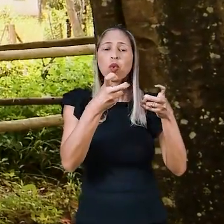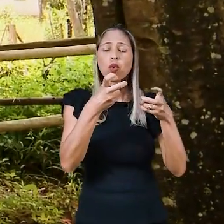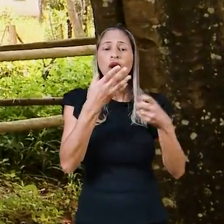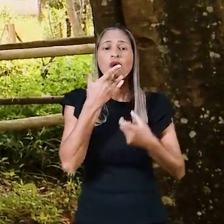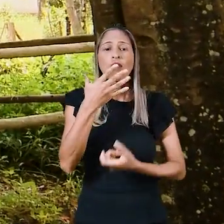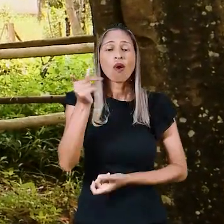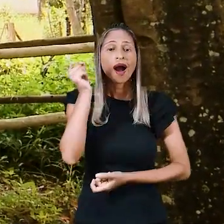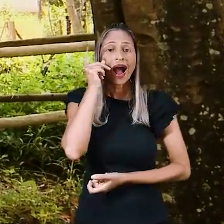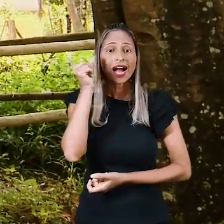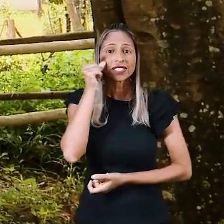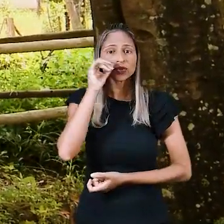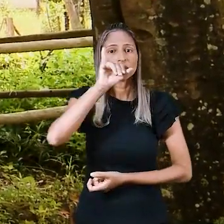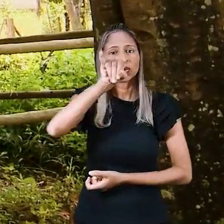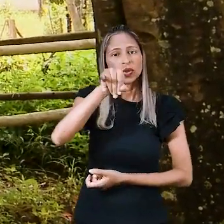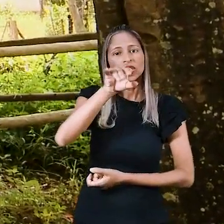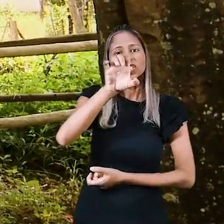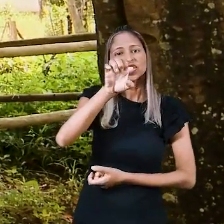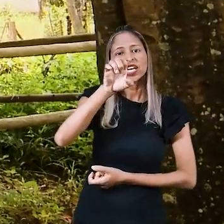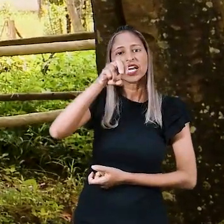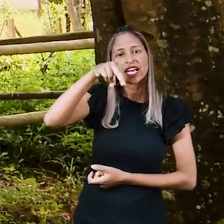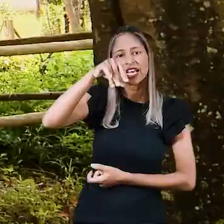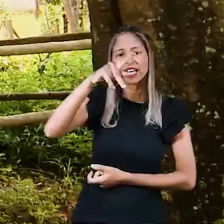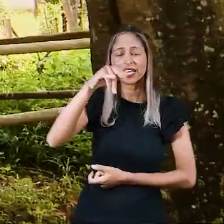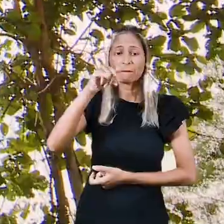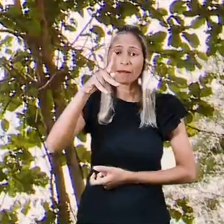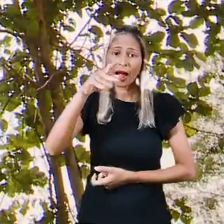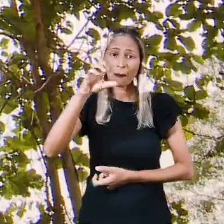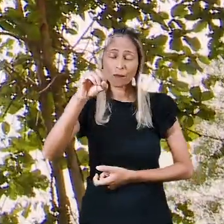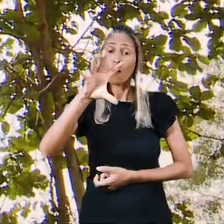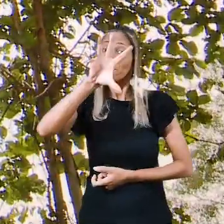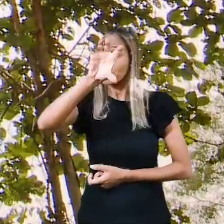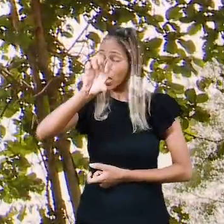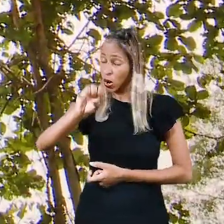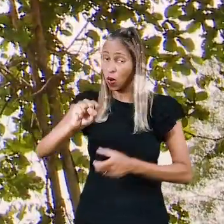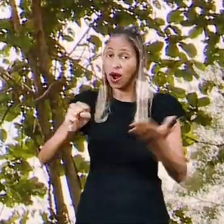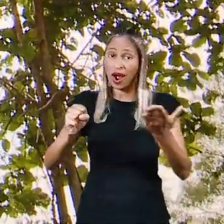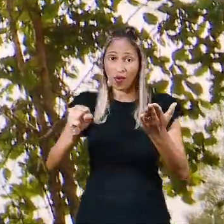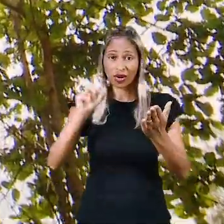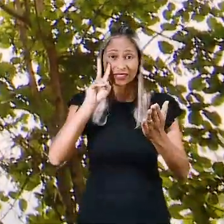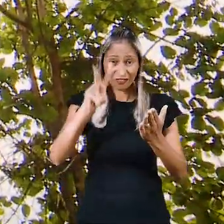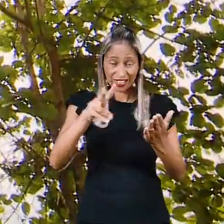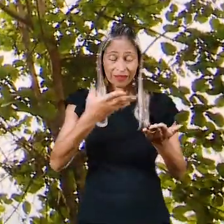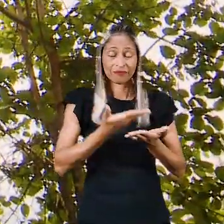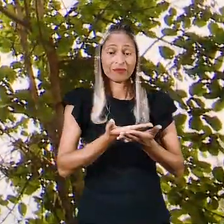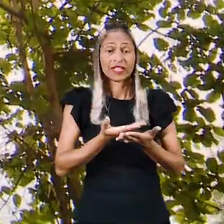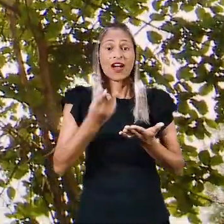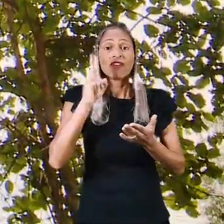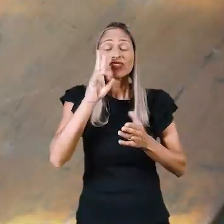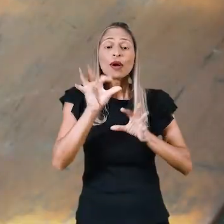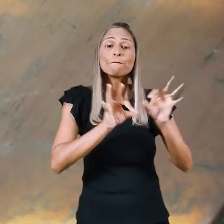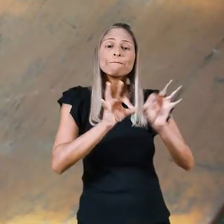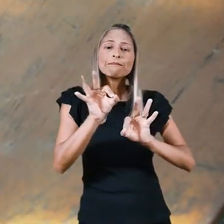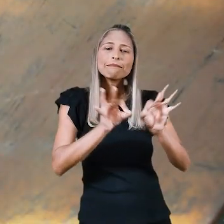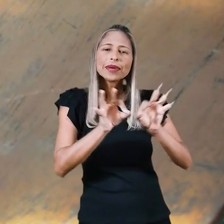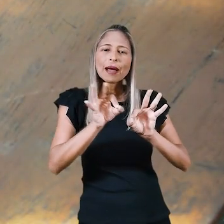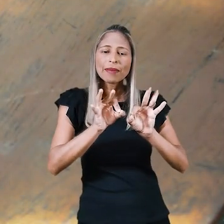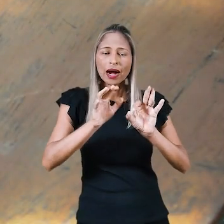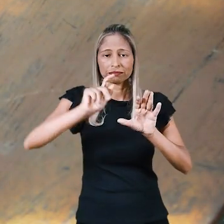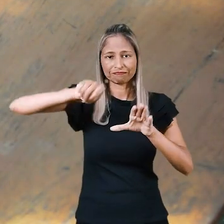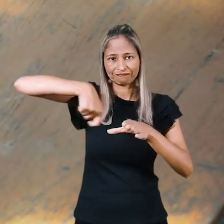uma cor azul, é o genipapo, né? Esse daqui a gente acabou de colher o pé, tá aqui acima. Nós vamos fazer um